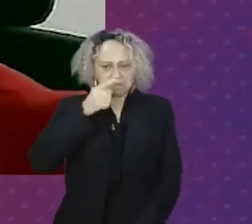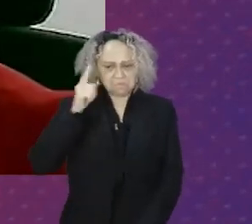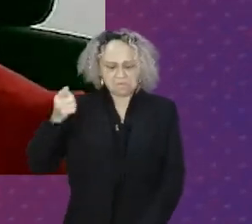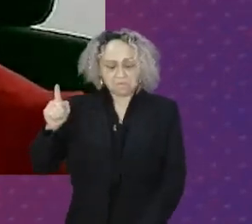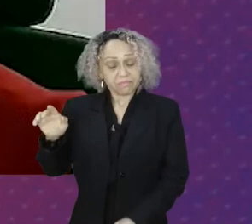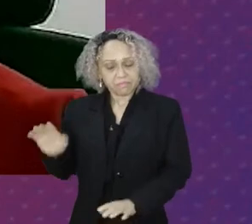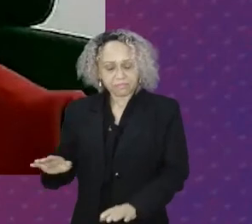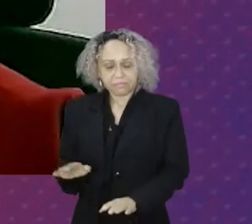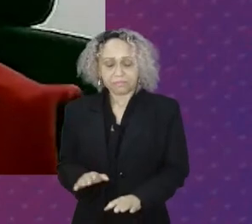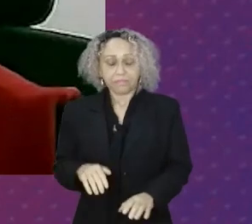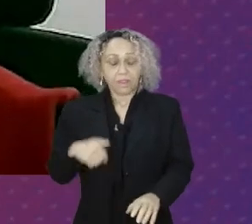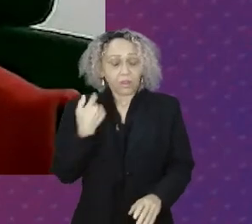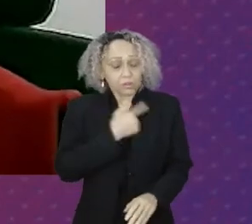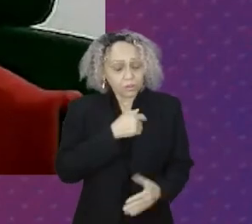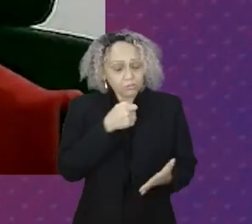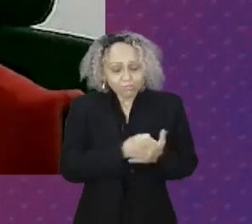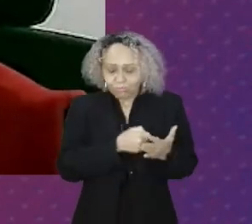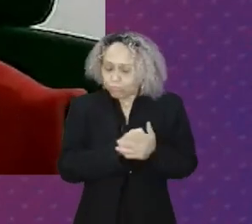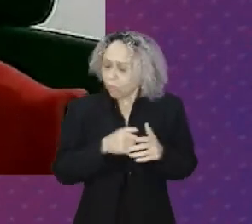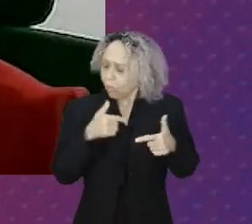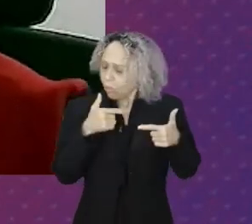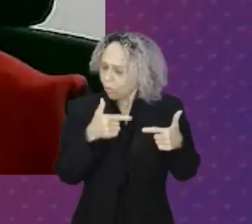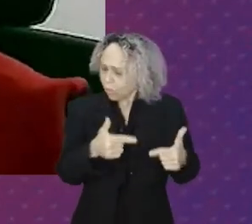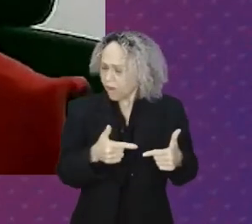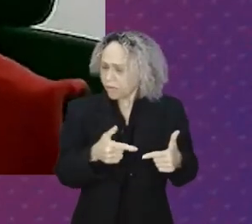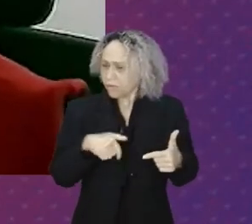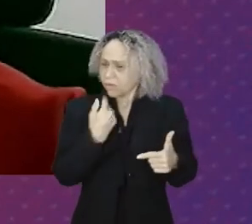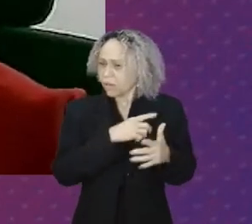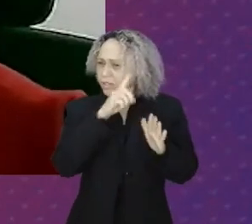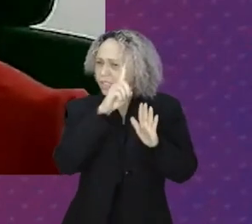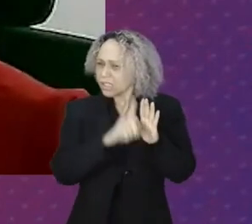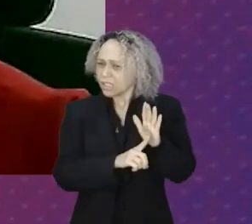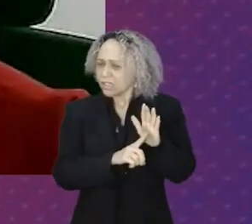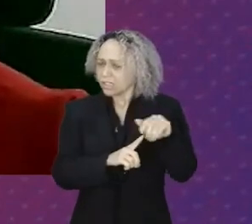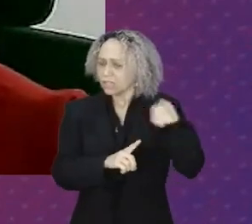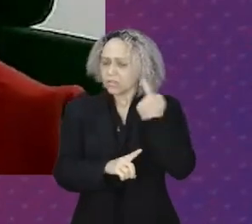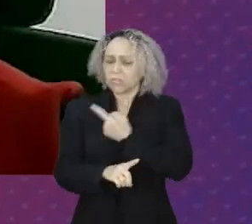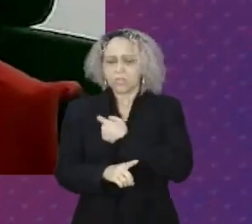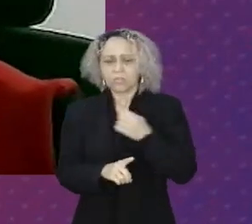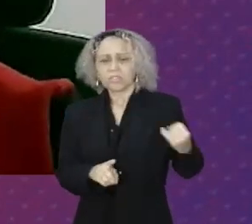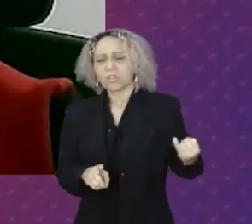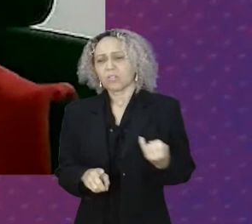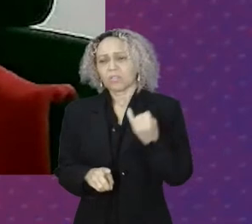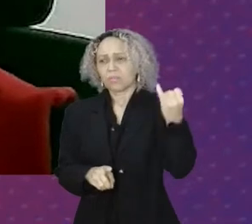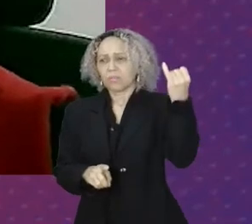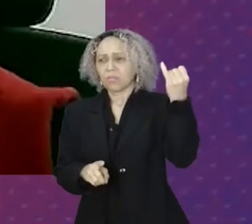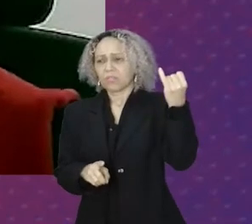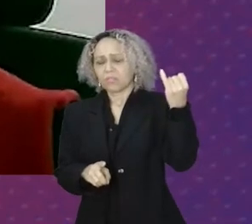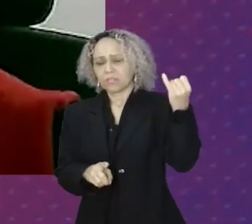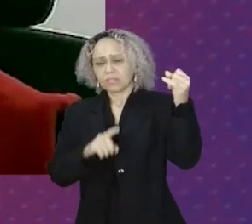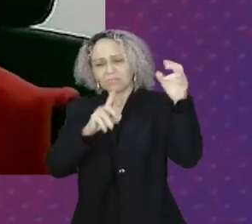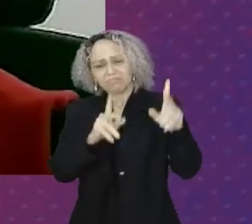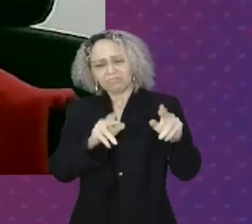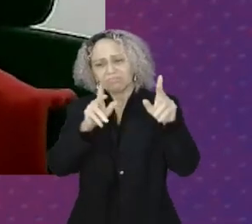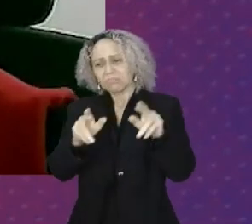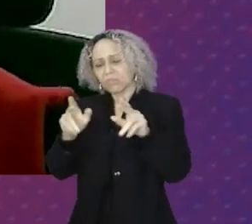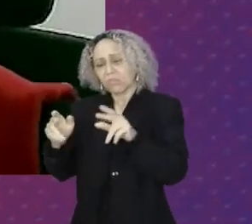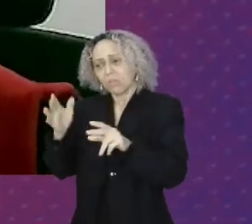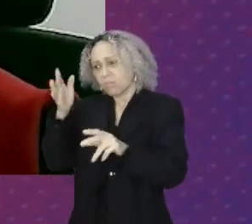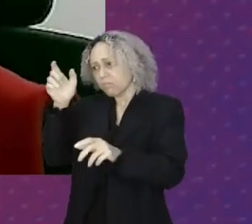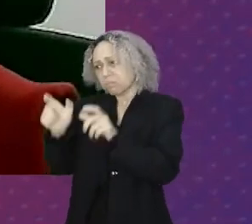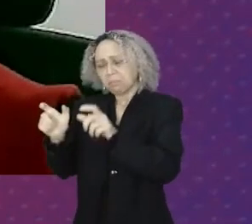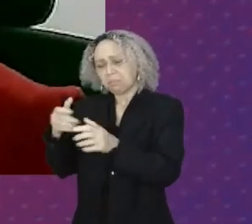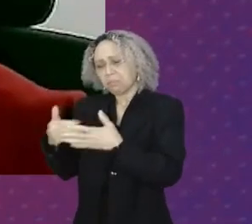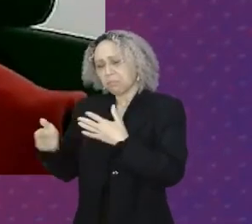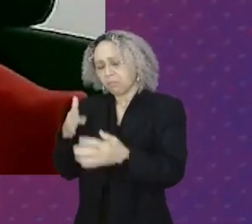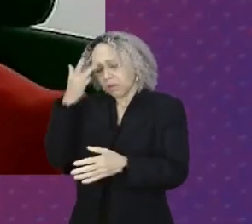direito, porque nós somos tão importantes quanto qualquer outra pessoa na política.